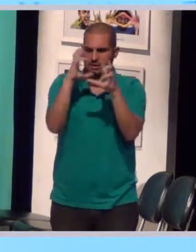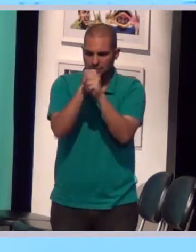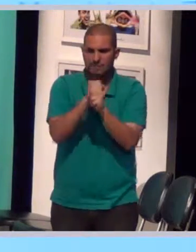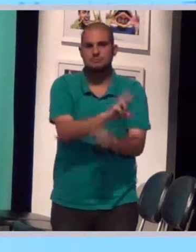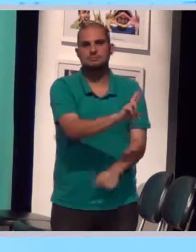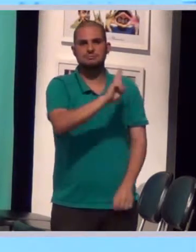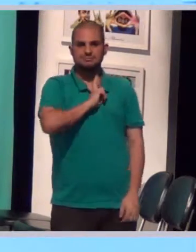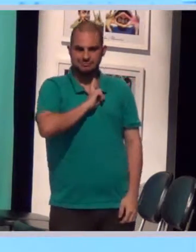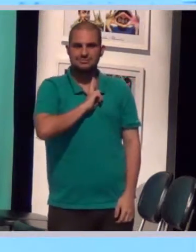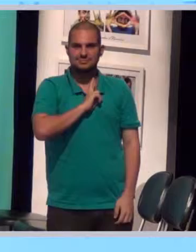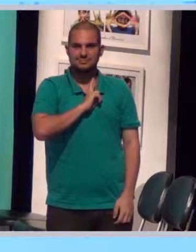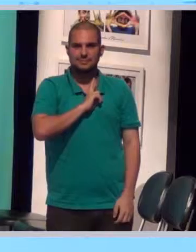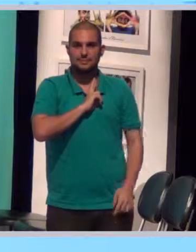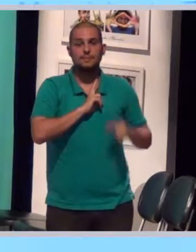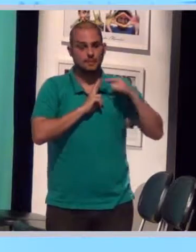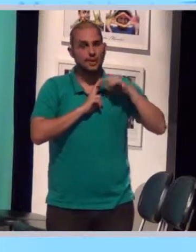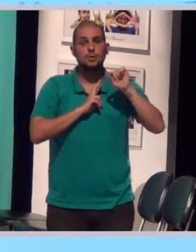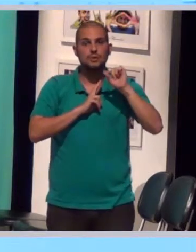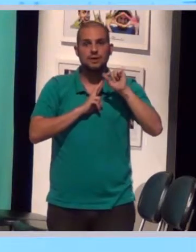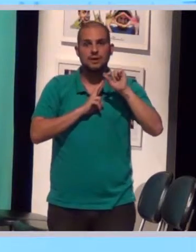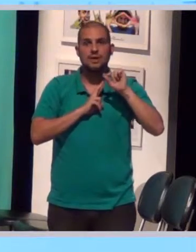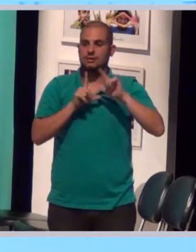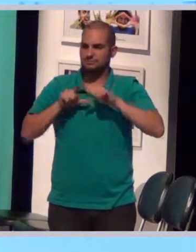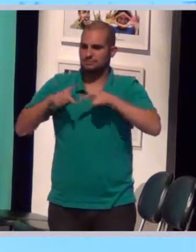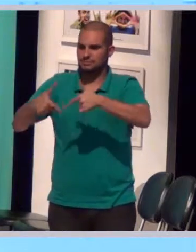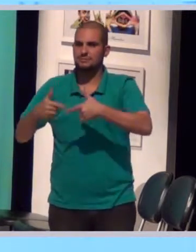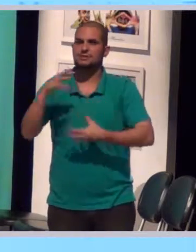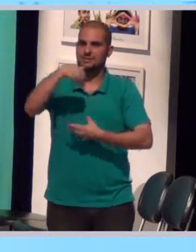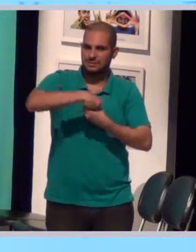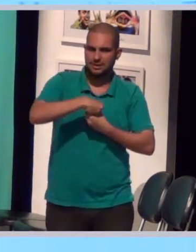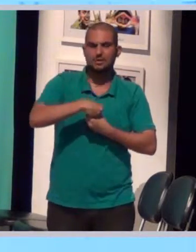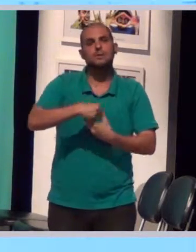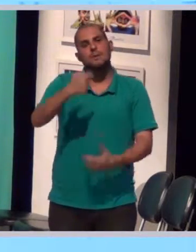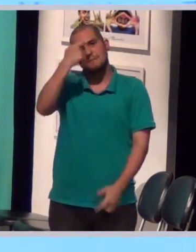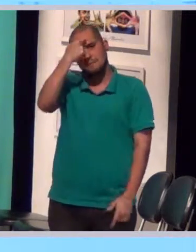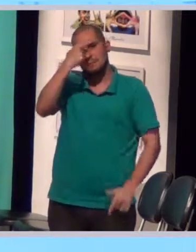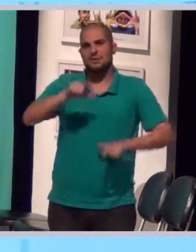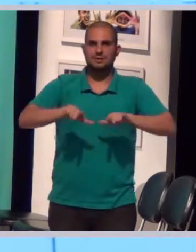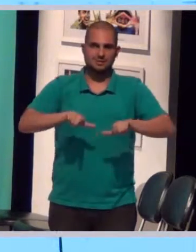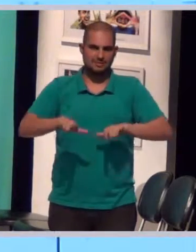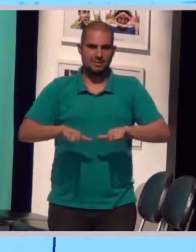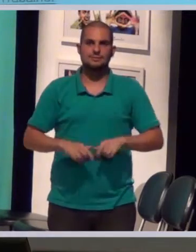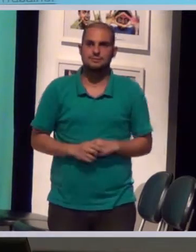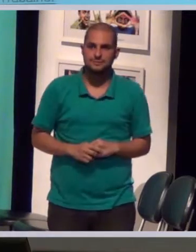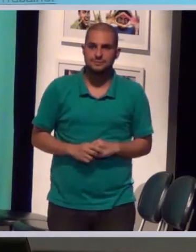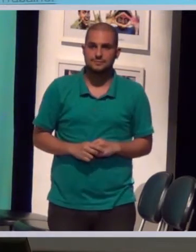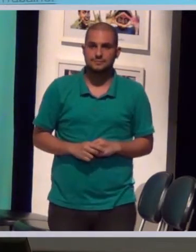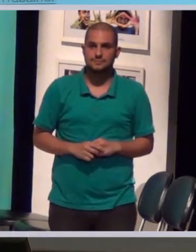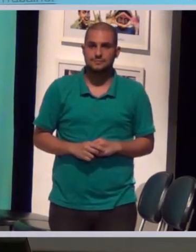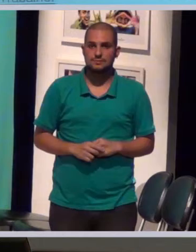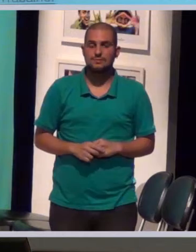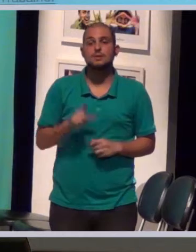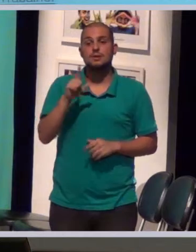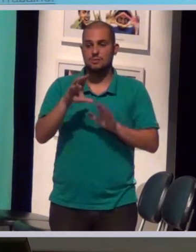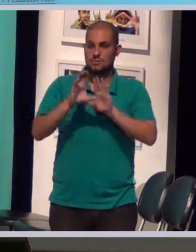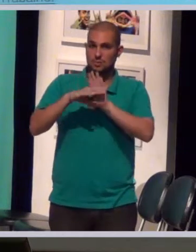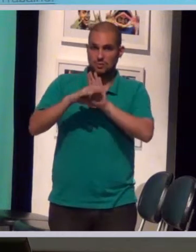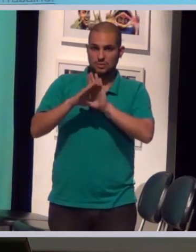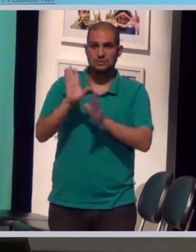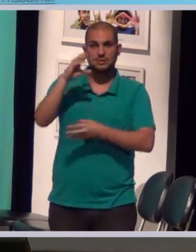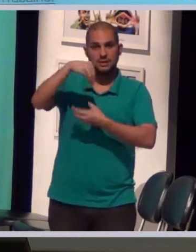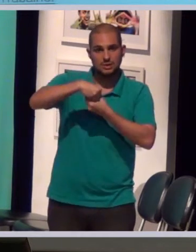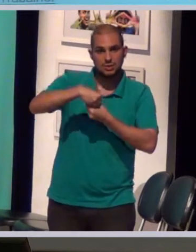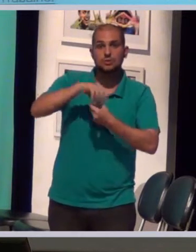resultado. Isso também é memória de trabalho. Isso envolve a memória de trabalho. Então, ela é um conceito que